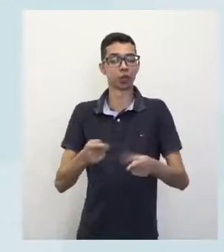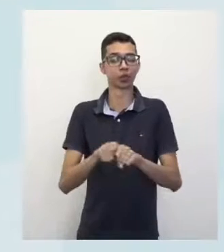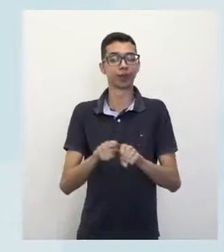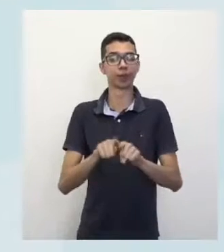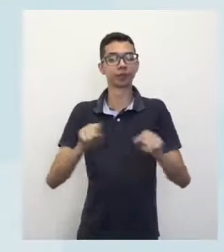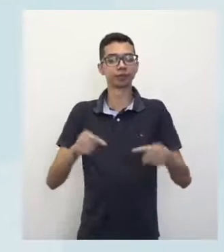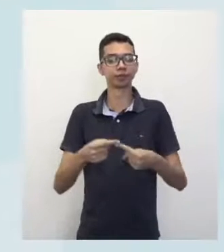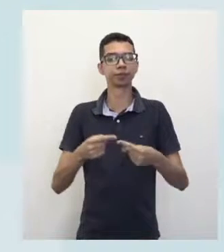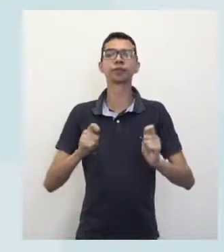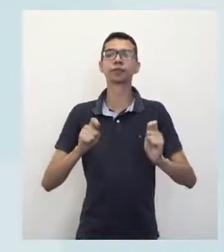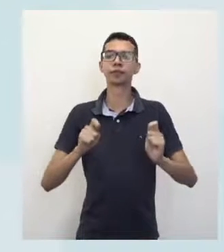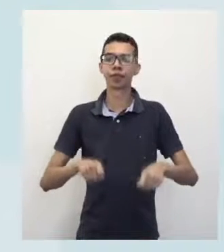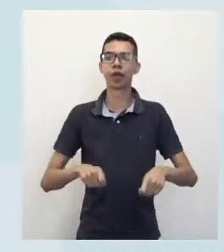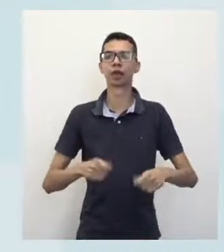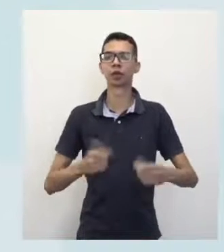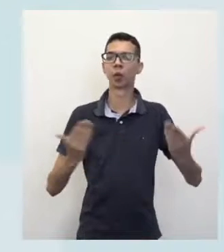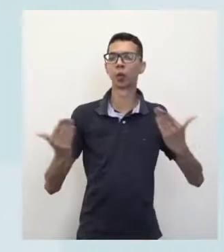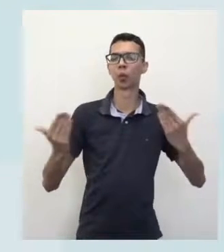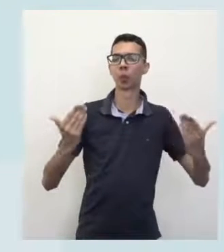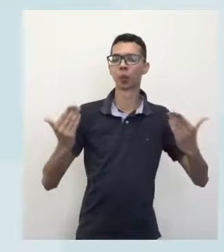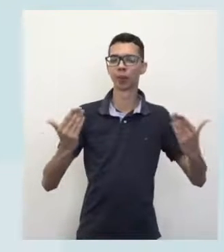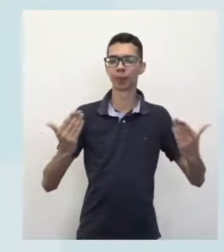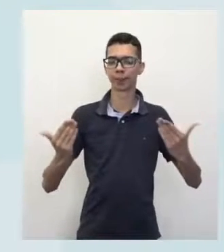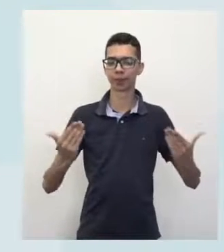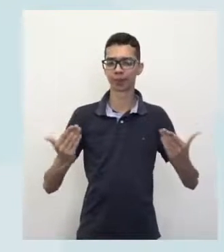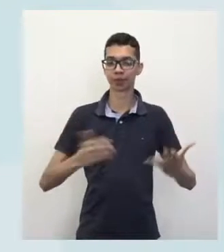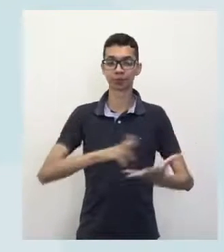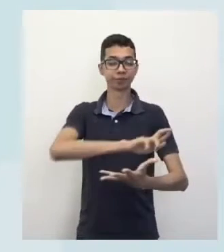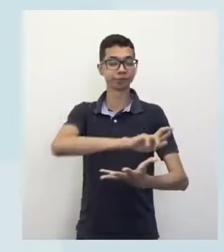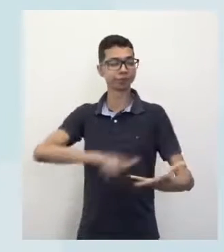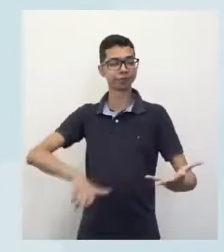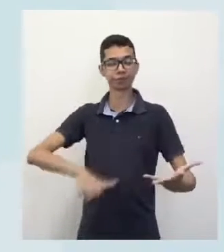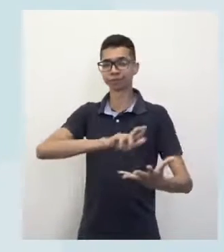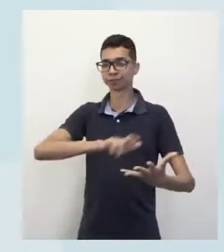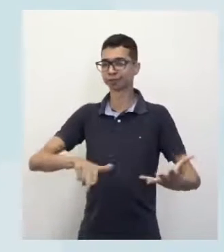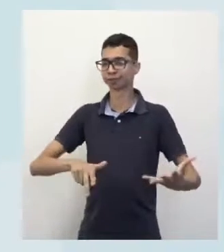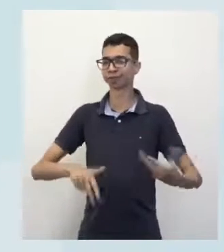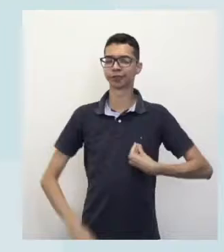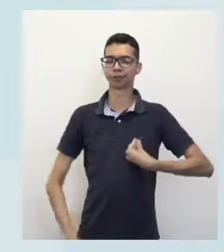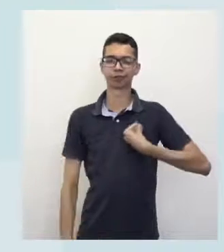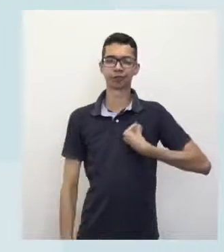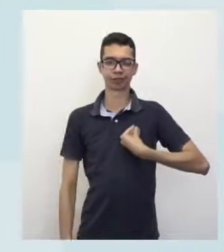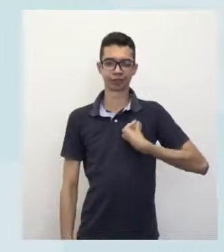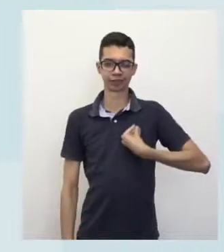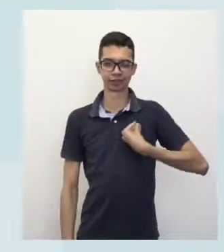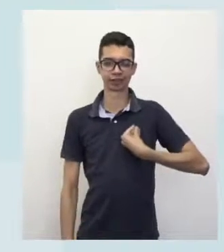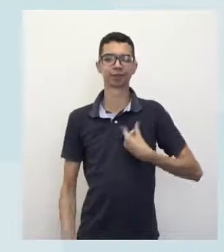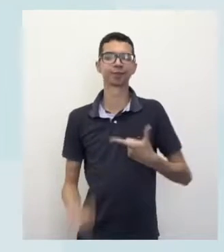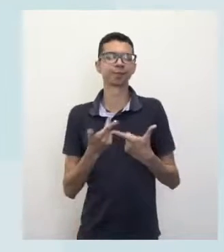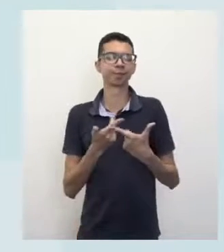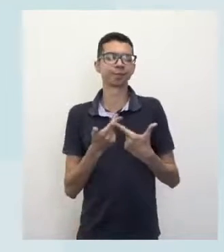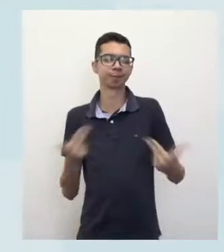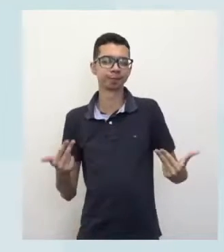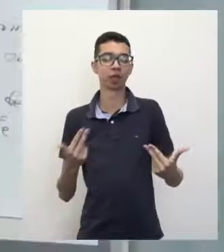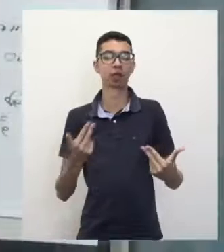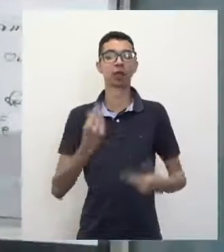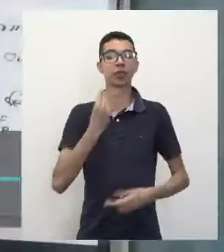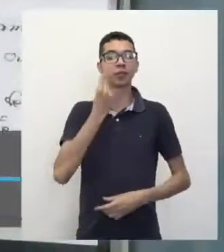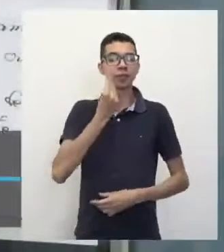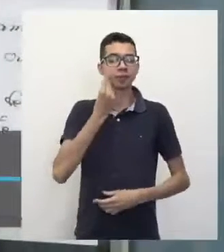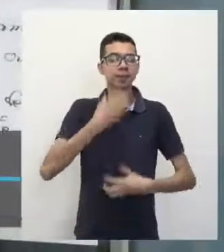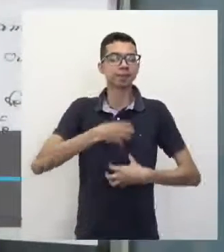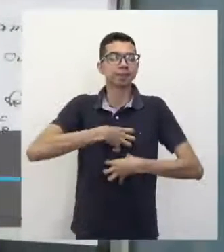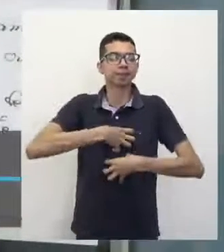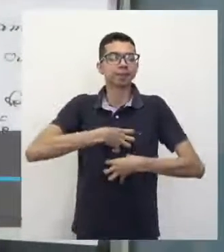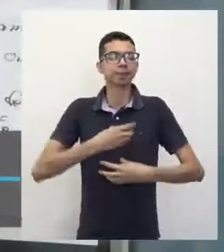e relacionada com cada uma das múltiplas dimensões da vida, a partir de experiências sensíveis. Então, gente, quando a gente